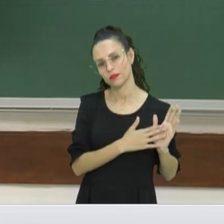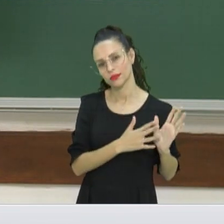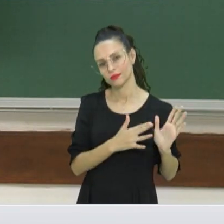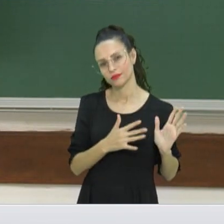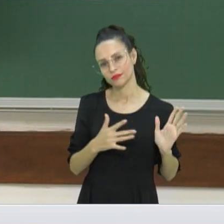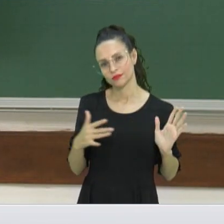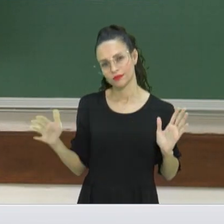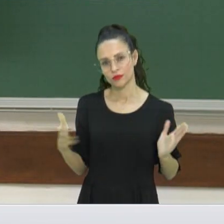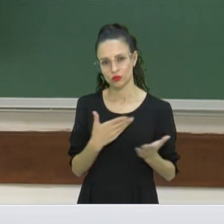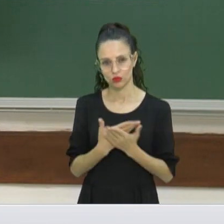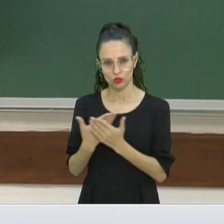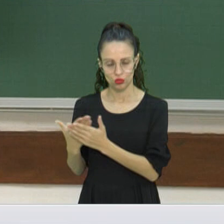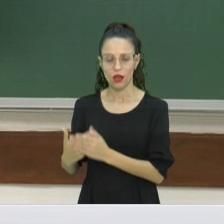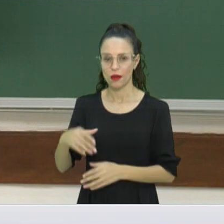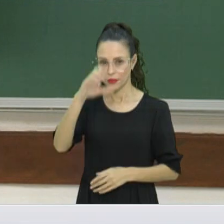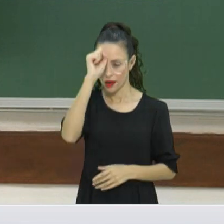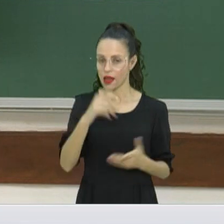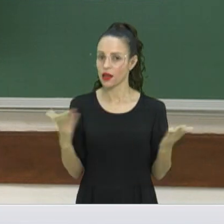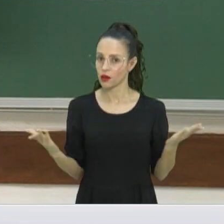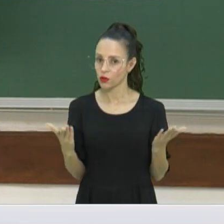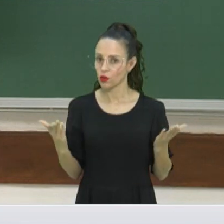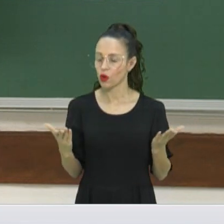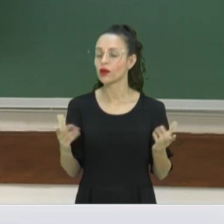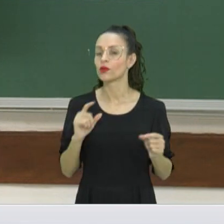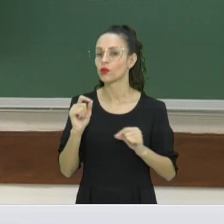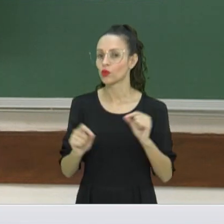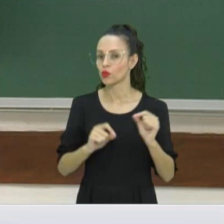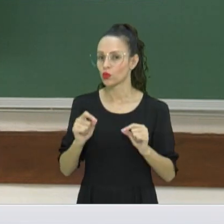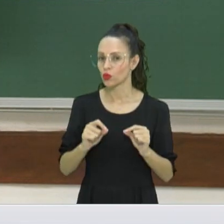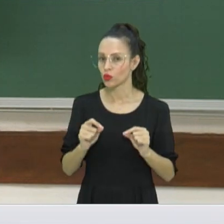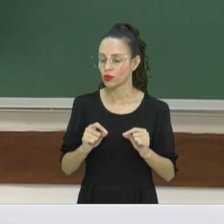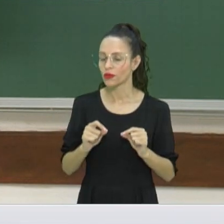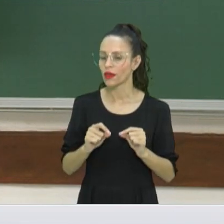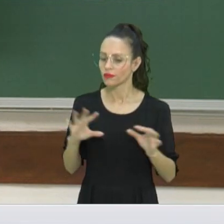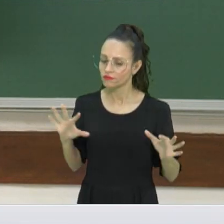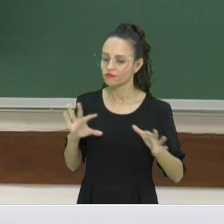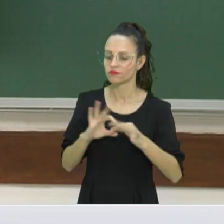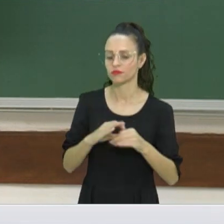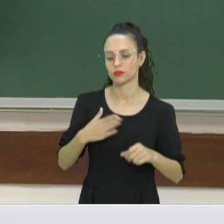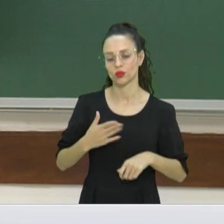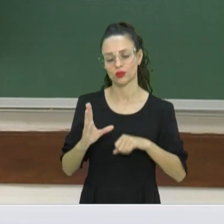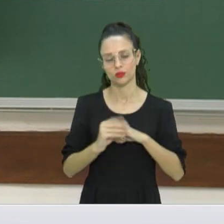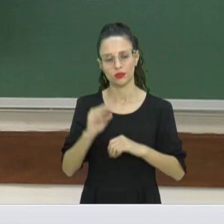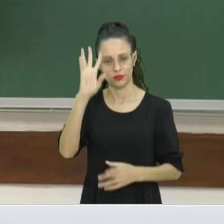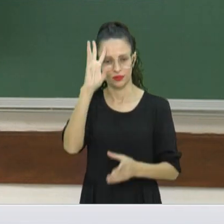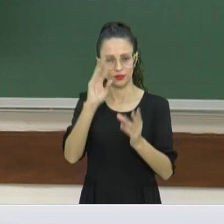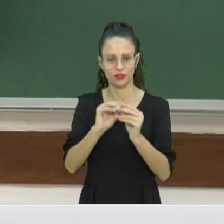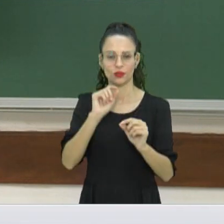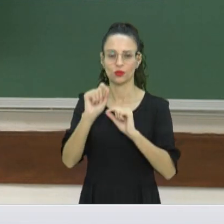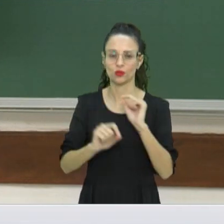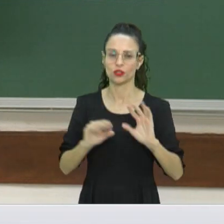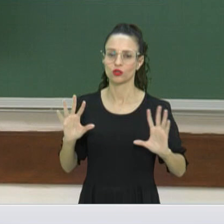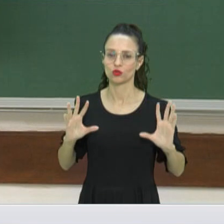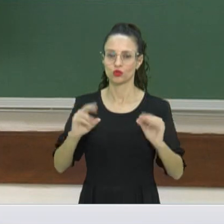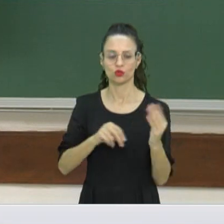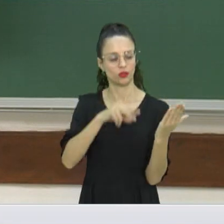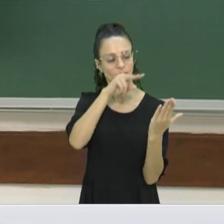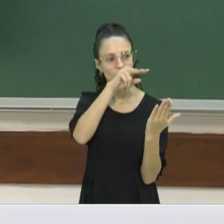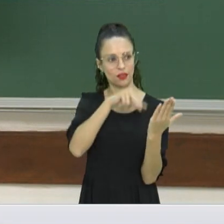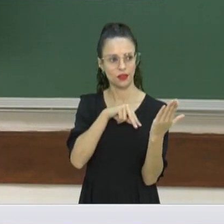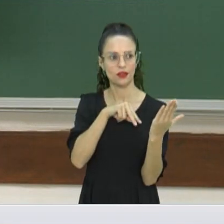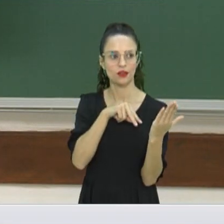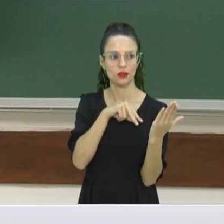na comunidade, eu aprendi. Agora eu vou colocar isso a serviço do meu conhecimento para que eu compreenda tudo o que eu